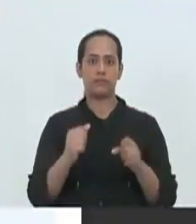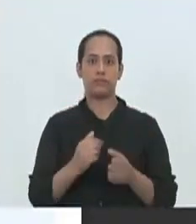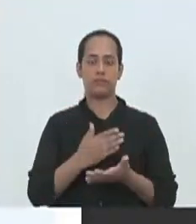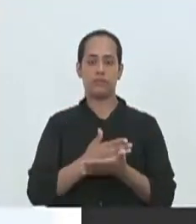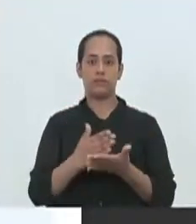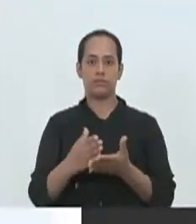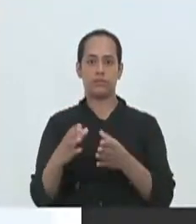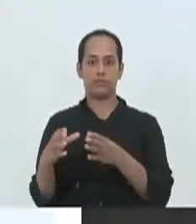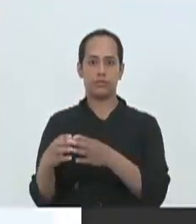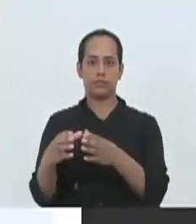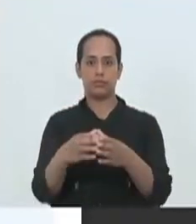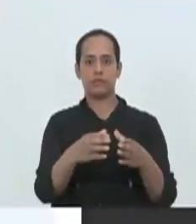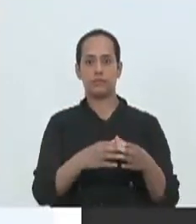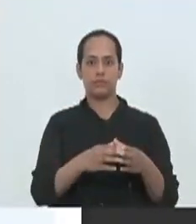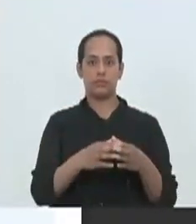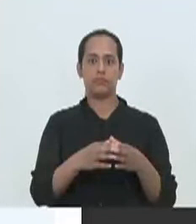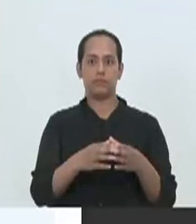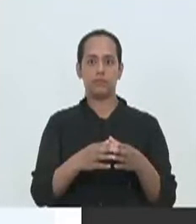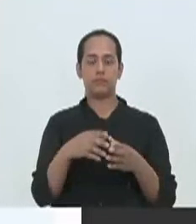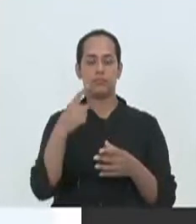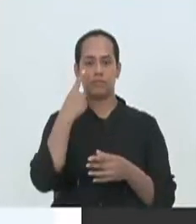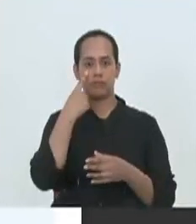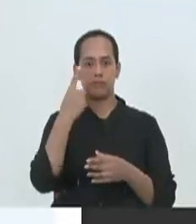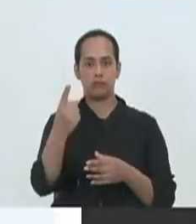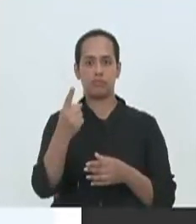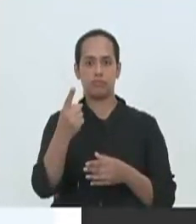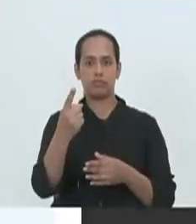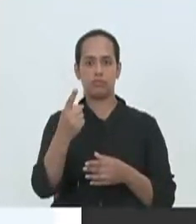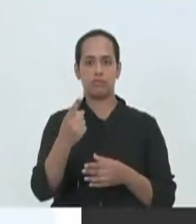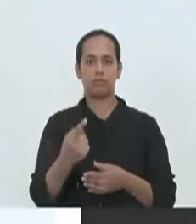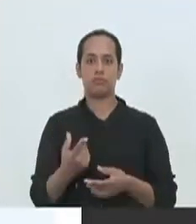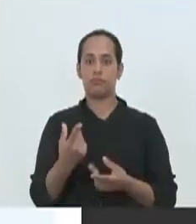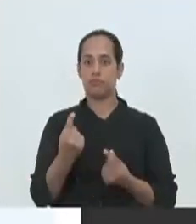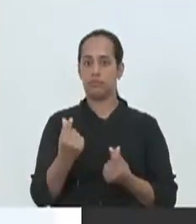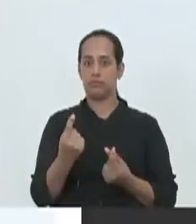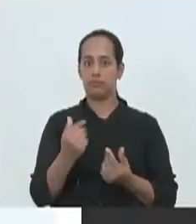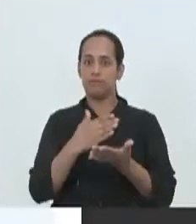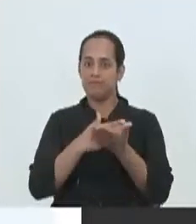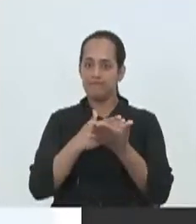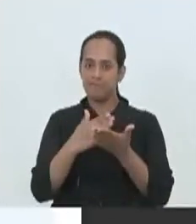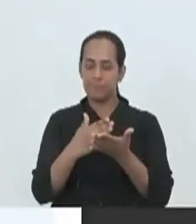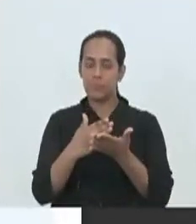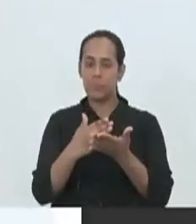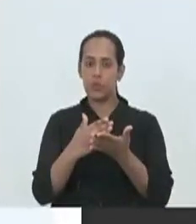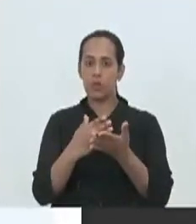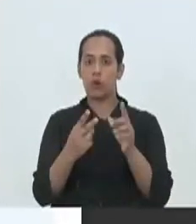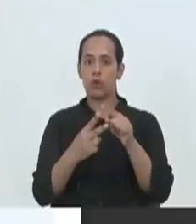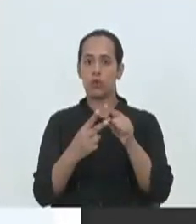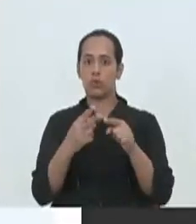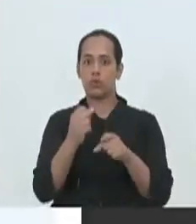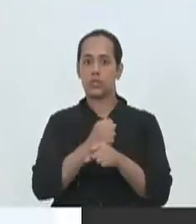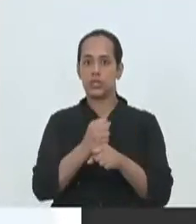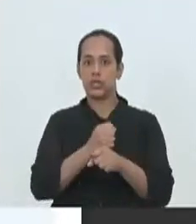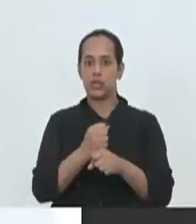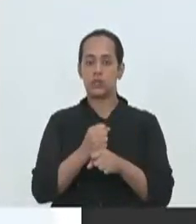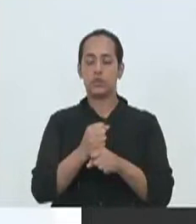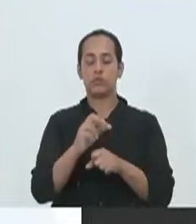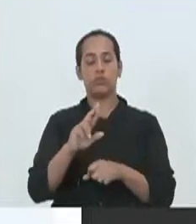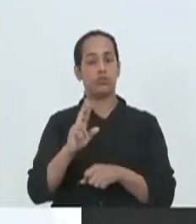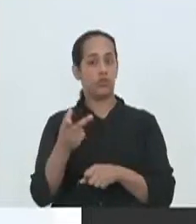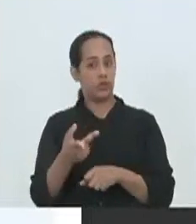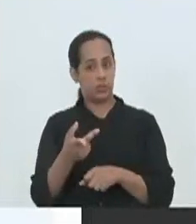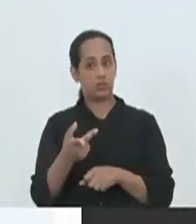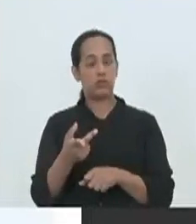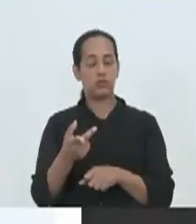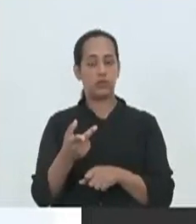gente vai ver que o orçado inicial dos dois anos é bastante diferente o orçado atualizado também lá em 2022